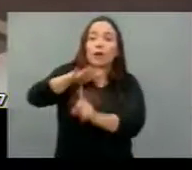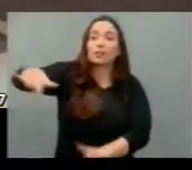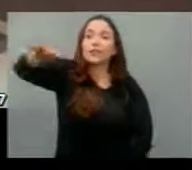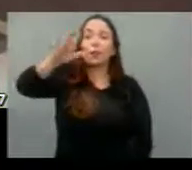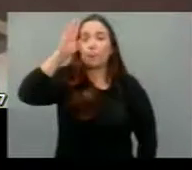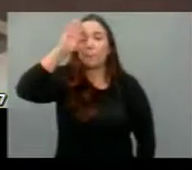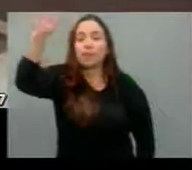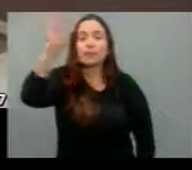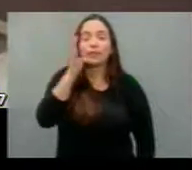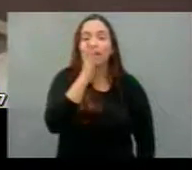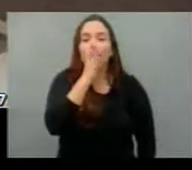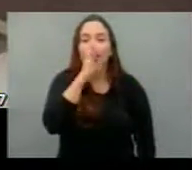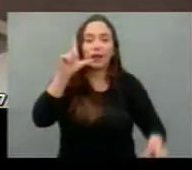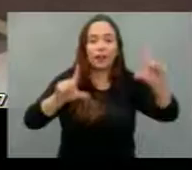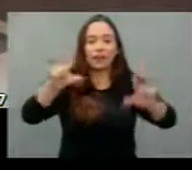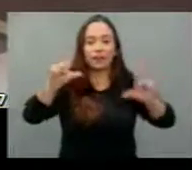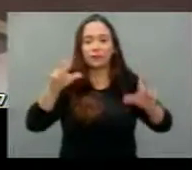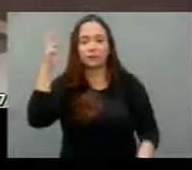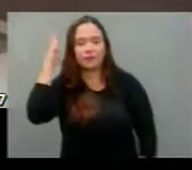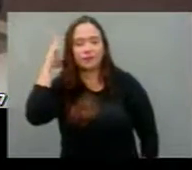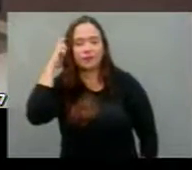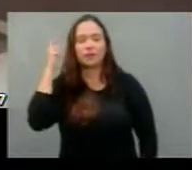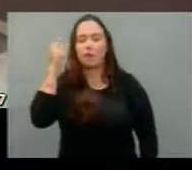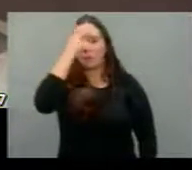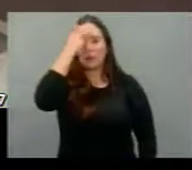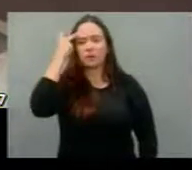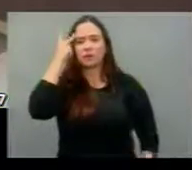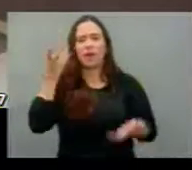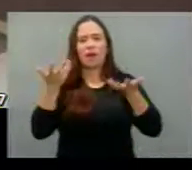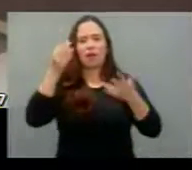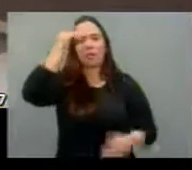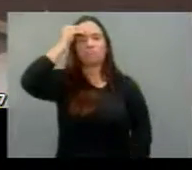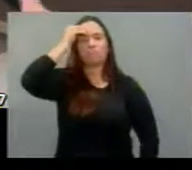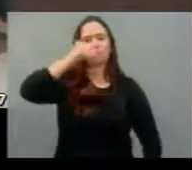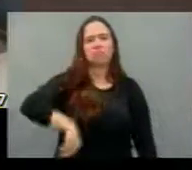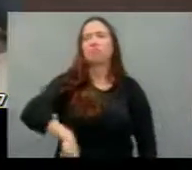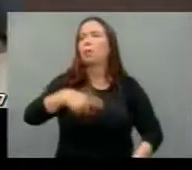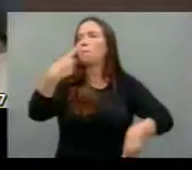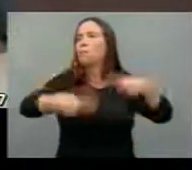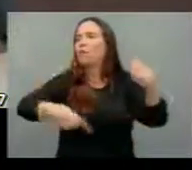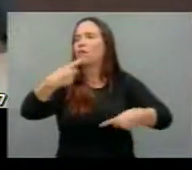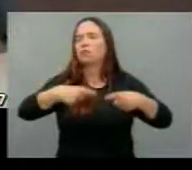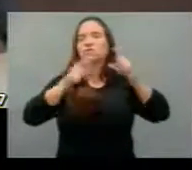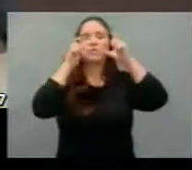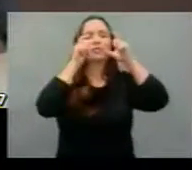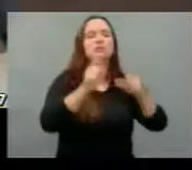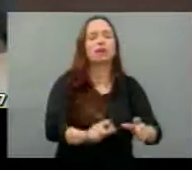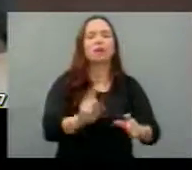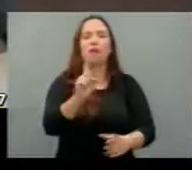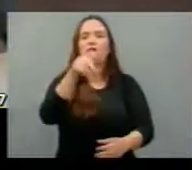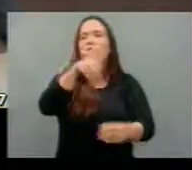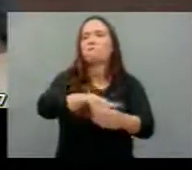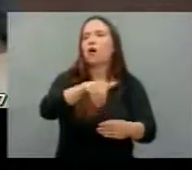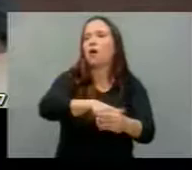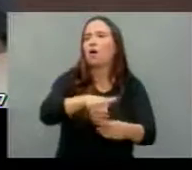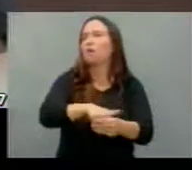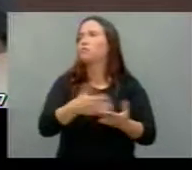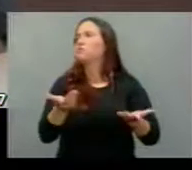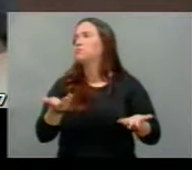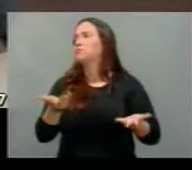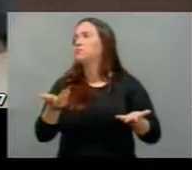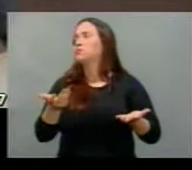a auto-organização. Muita gente está querendo desistir. Desistir da política, desistir da participação, desistir